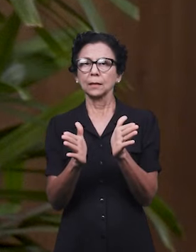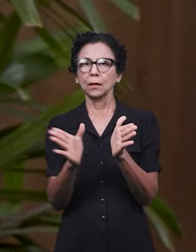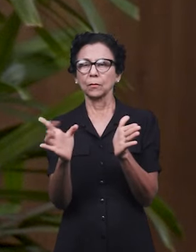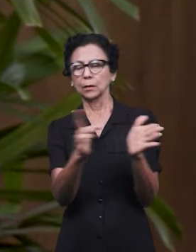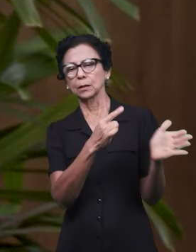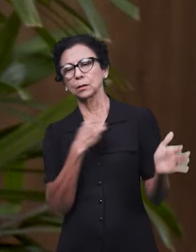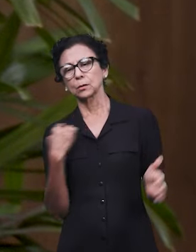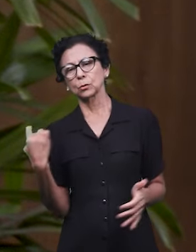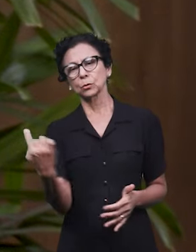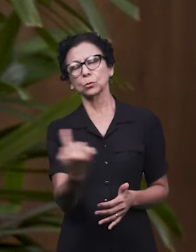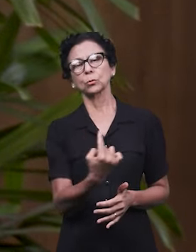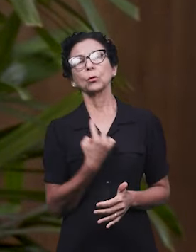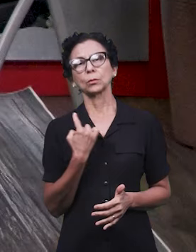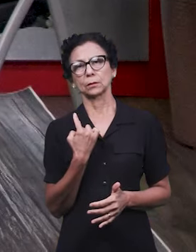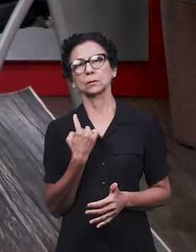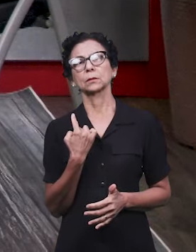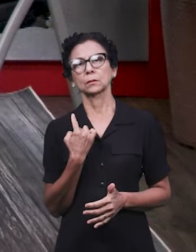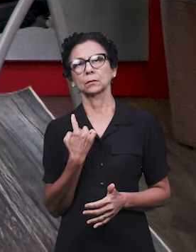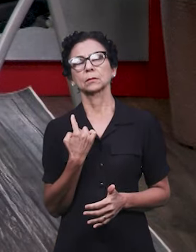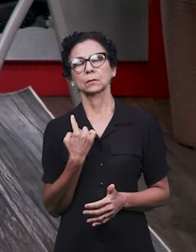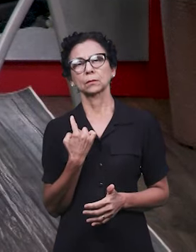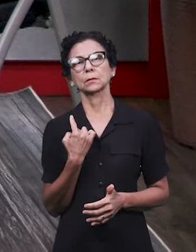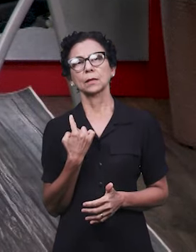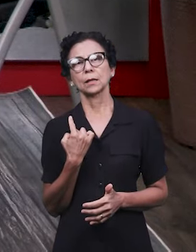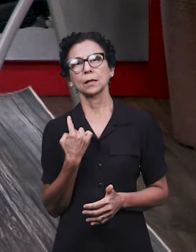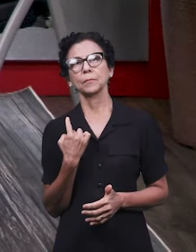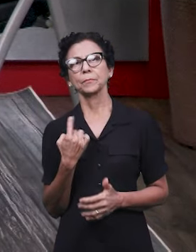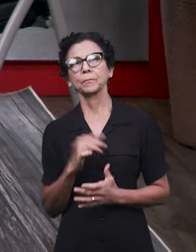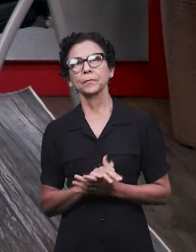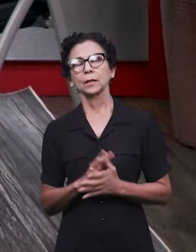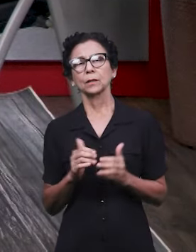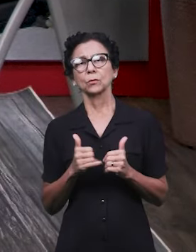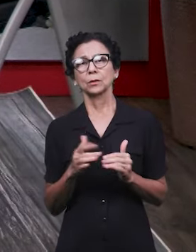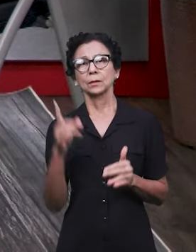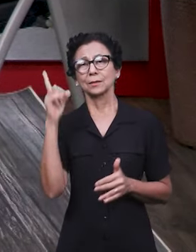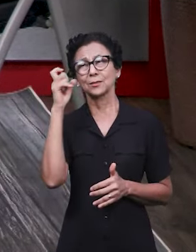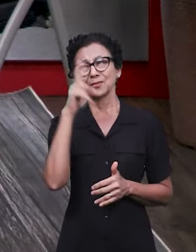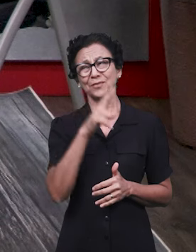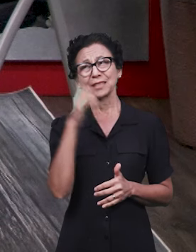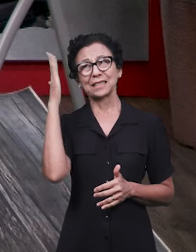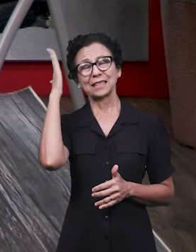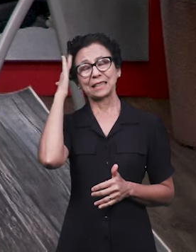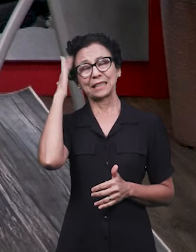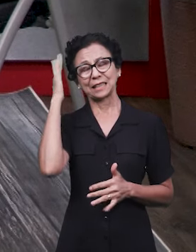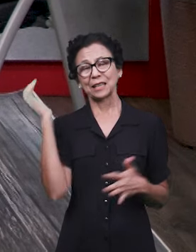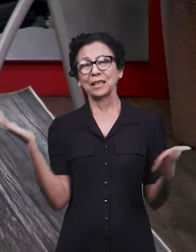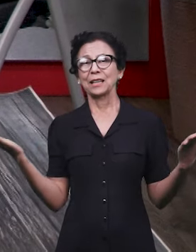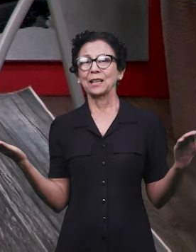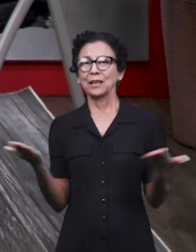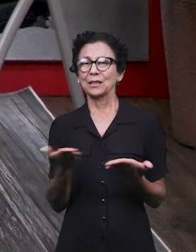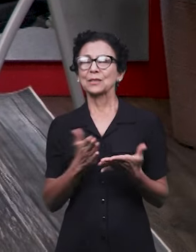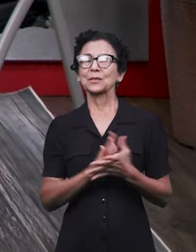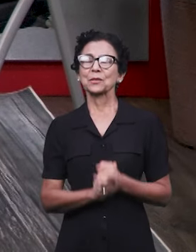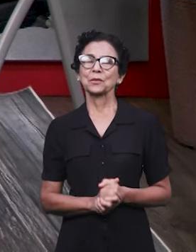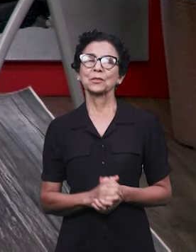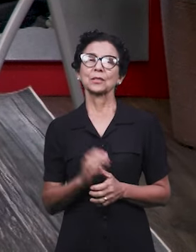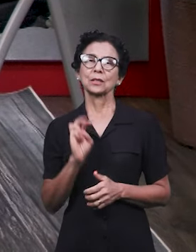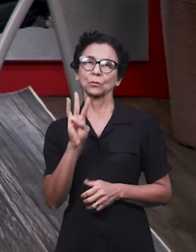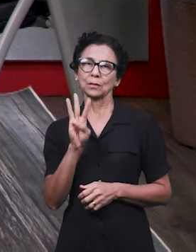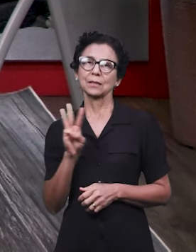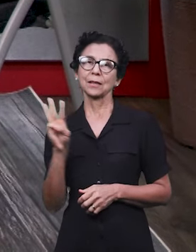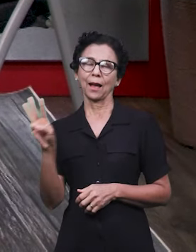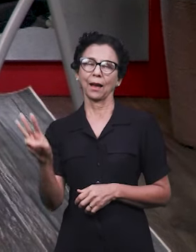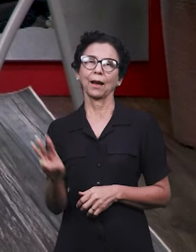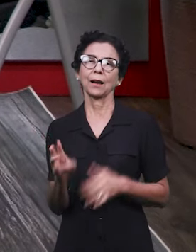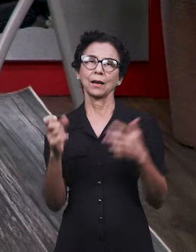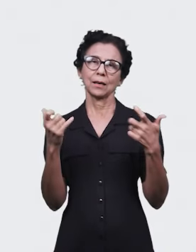todos nós. No início, muitos não entendiam, mas hoje nós temos disponibilizado no site. Nós